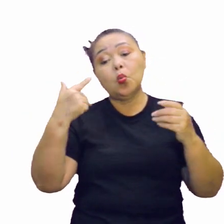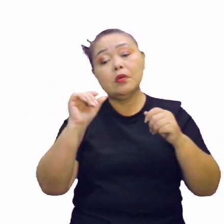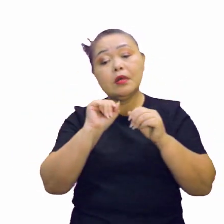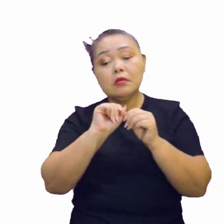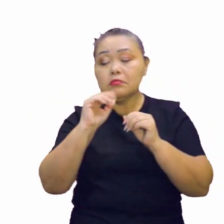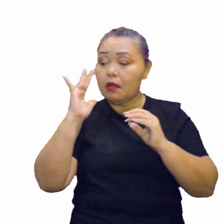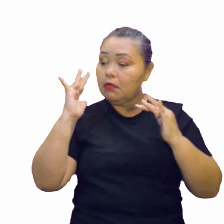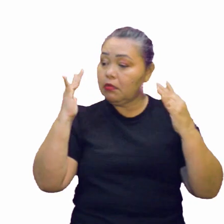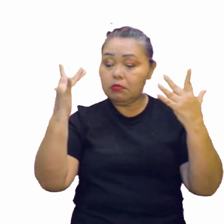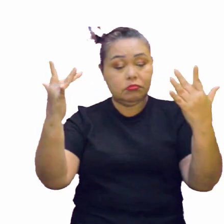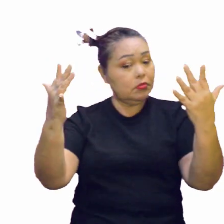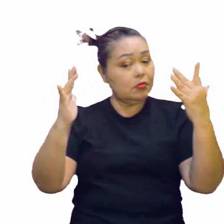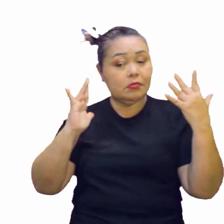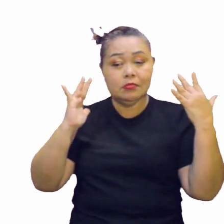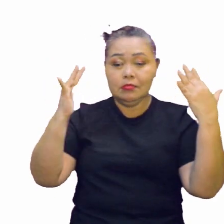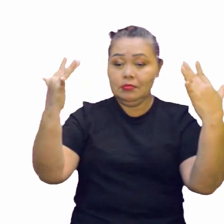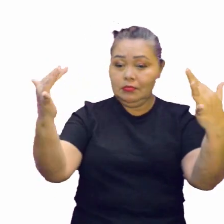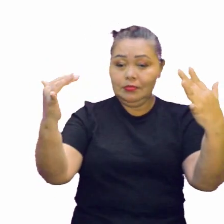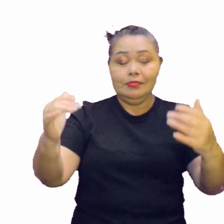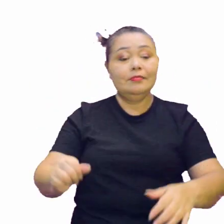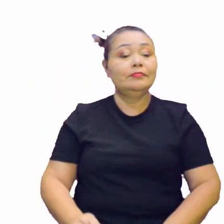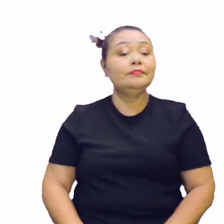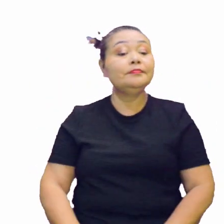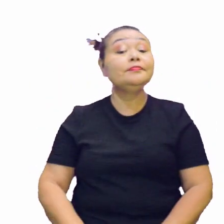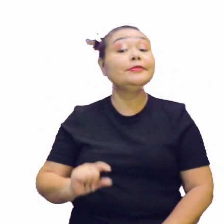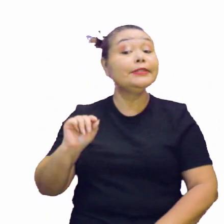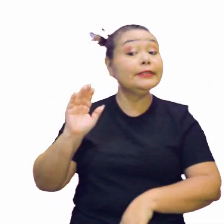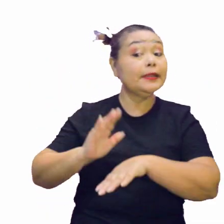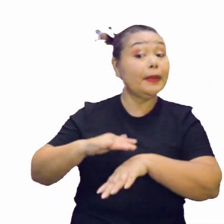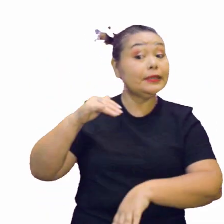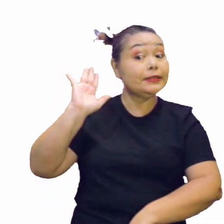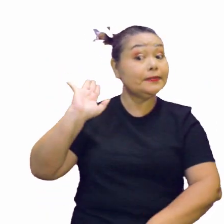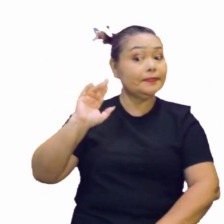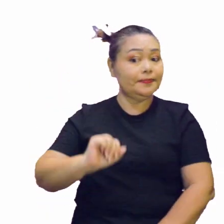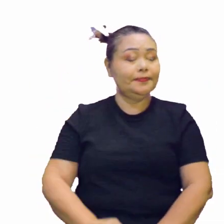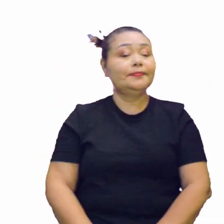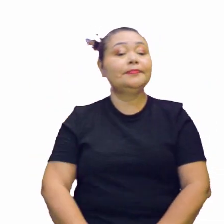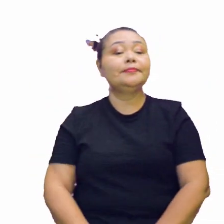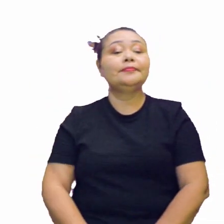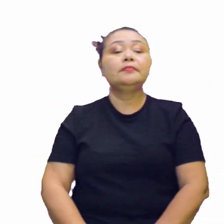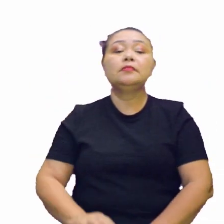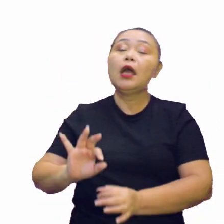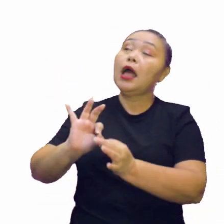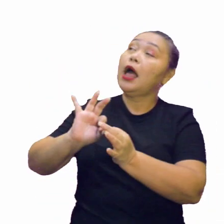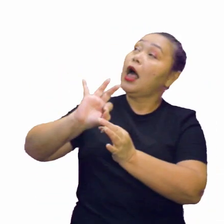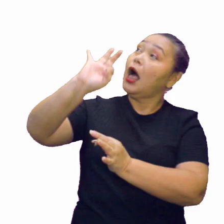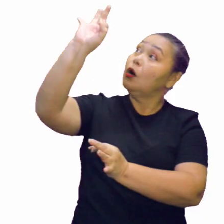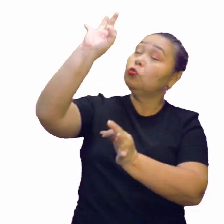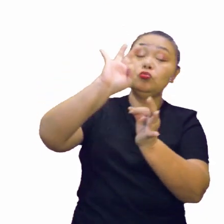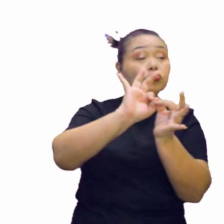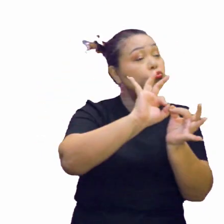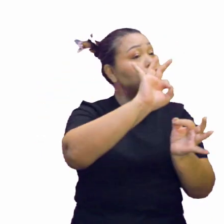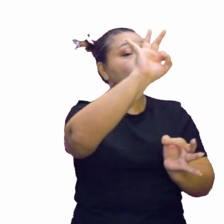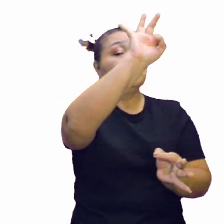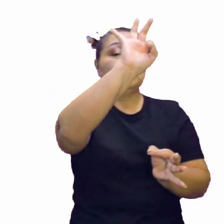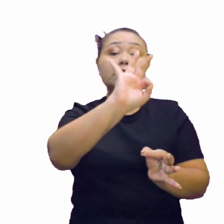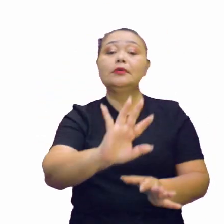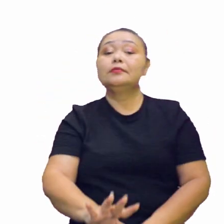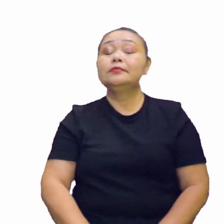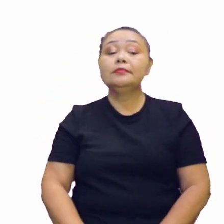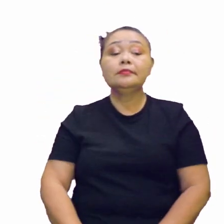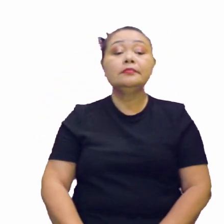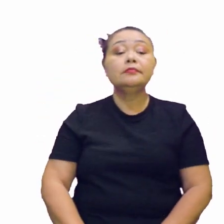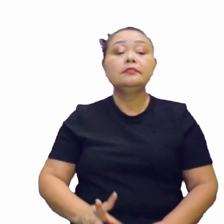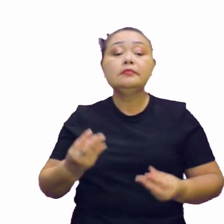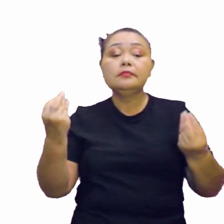enfileirados. O que mais, professor? A altura de cada componente, a forma do